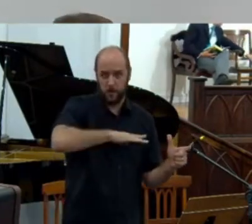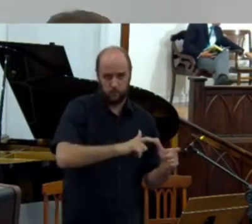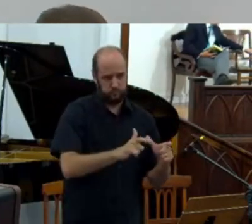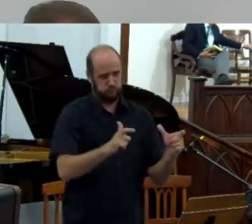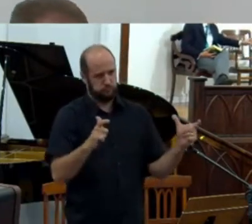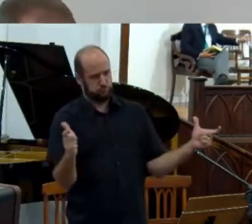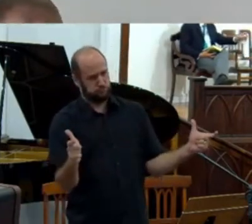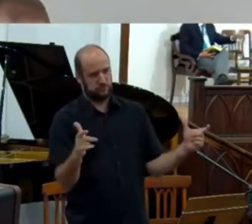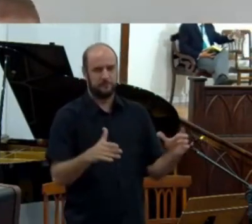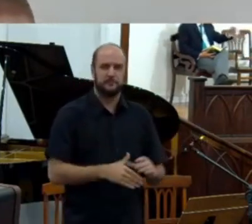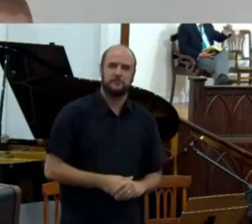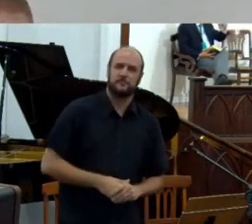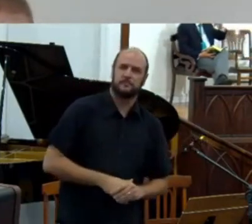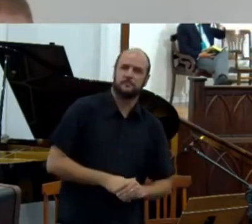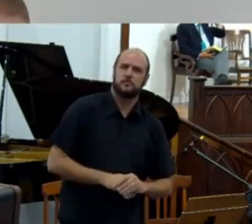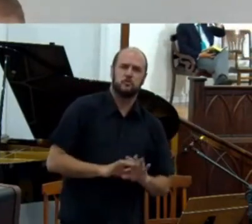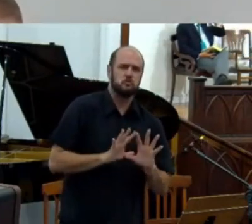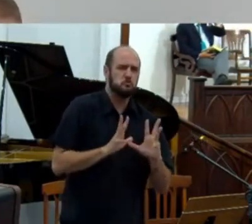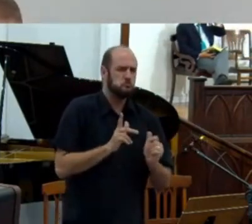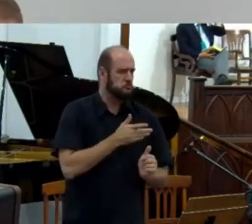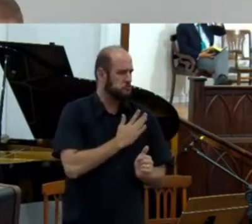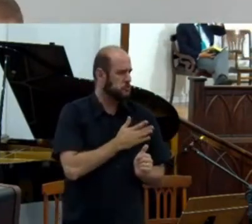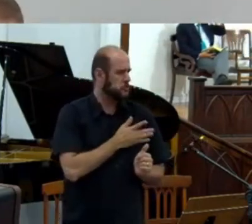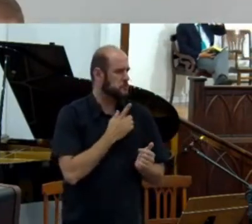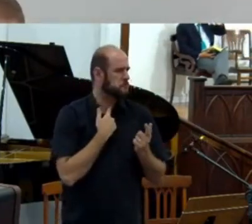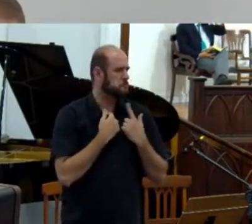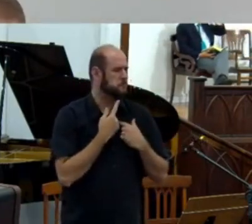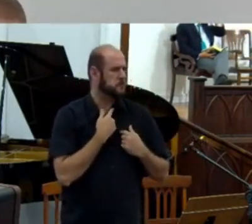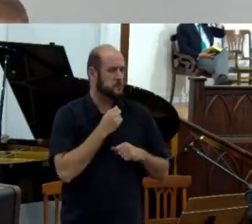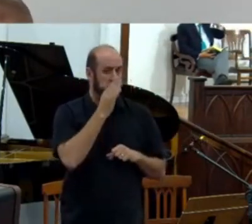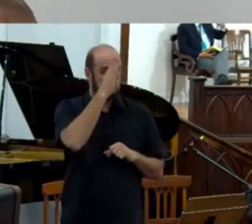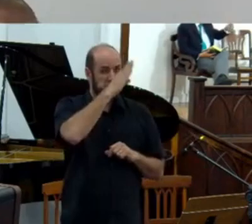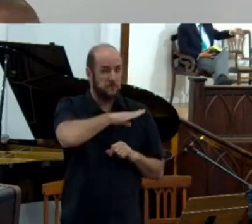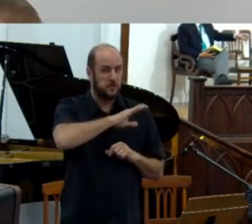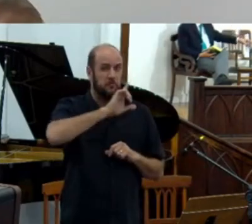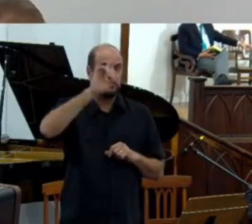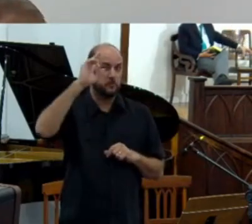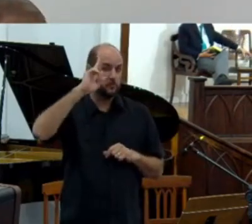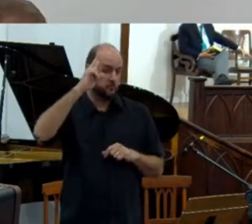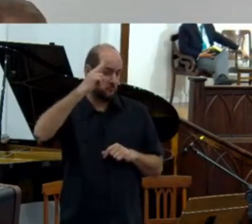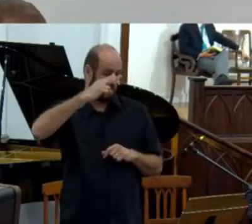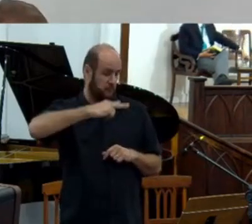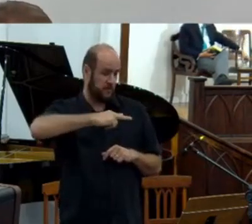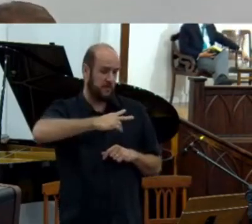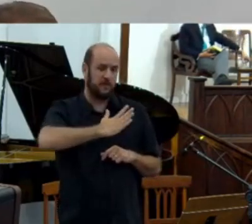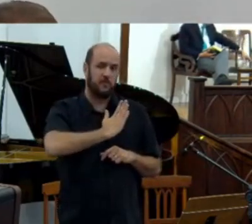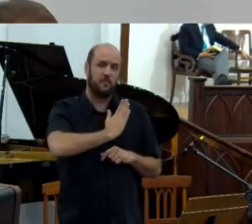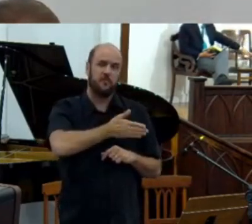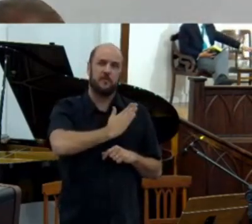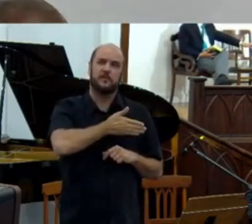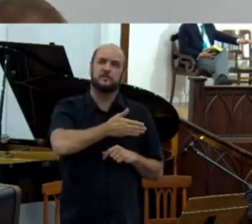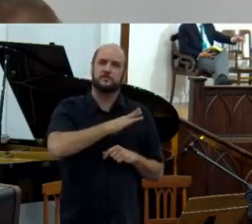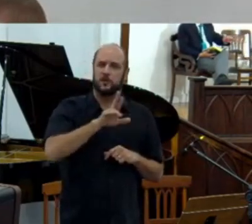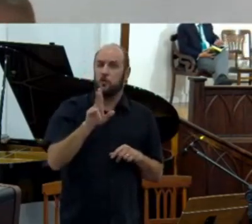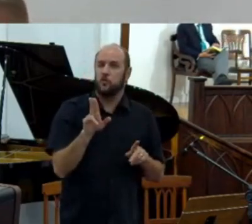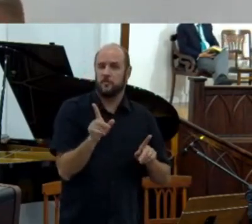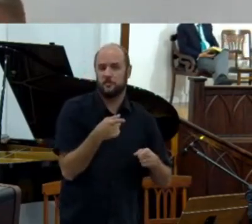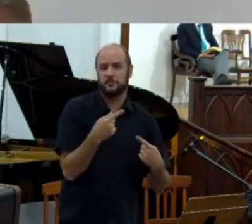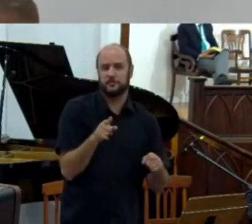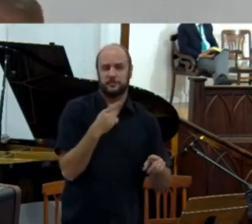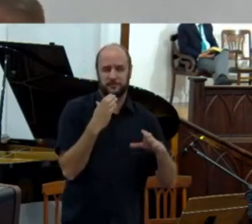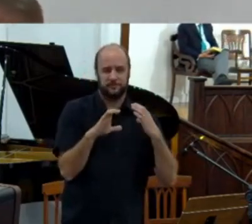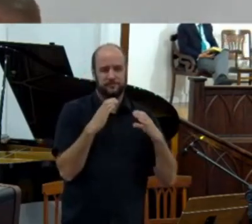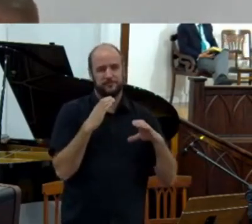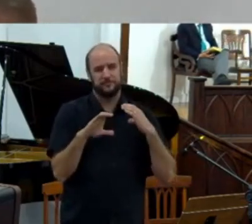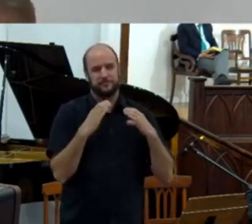multiplicava. Todo o desígnio do coração do ser humano era mau, o Senhor sonda o coração, como nós cantamos num